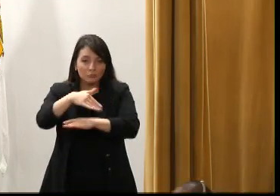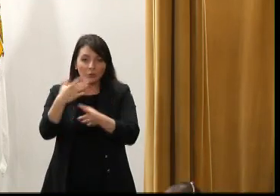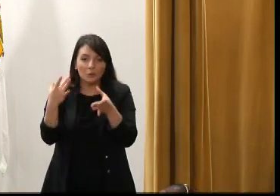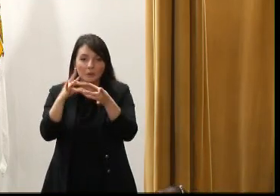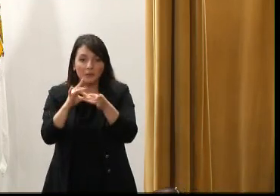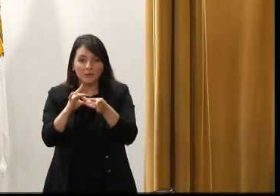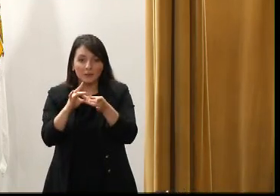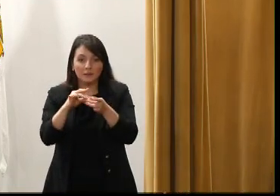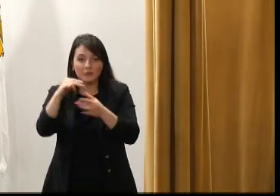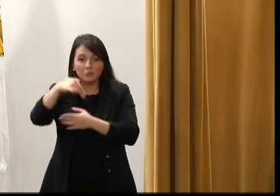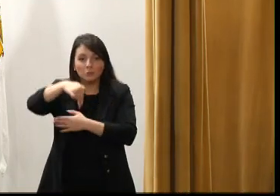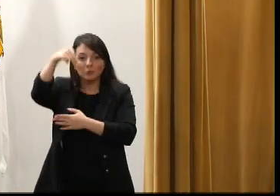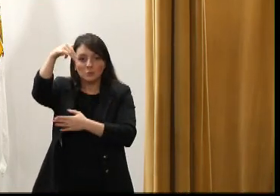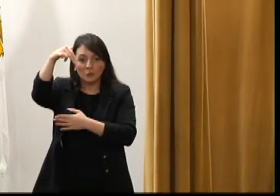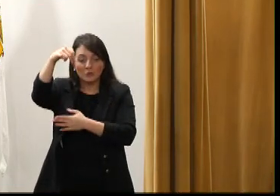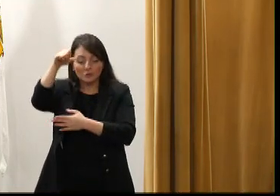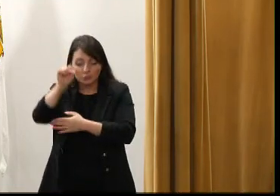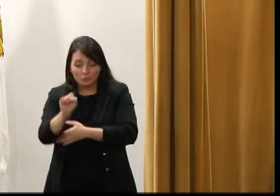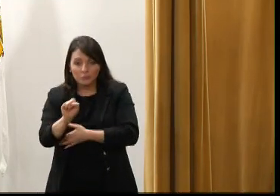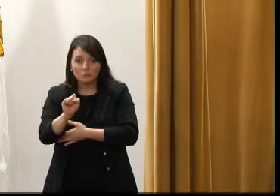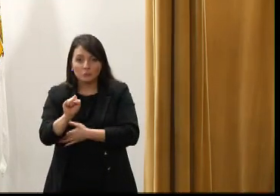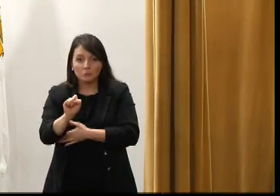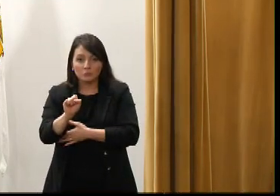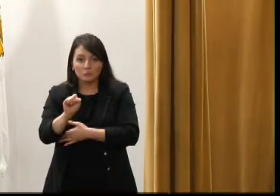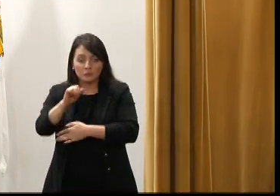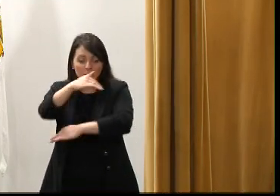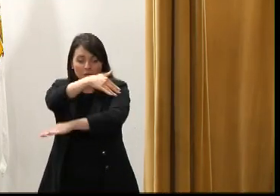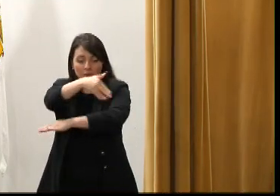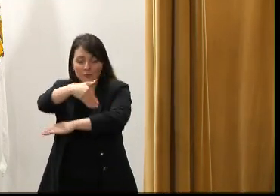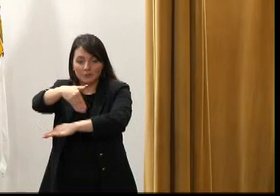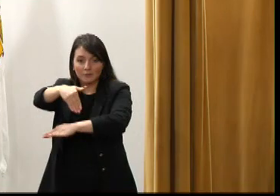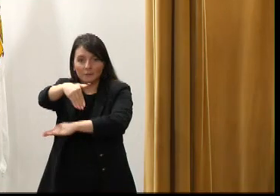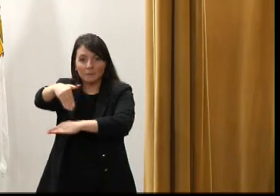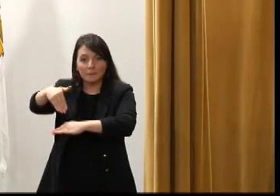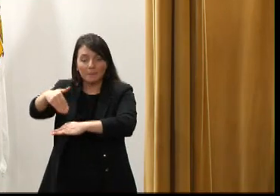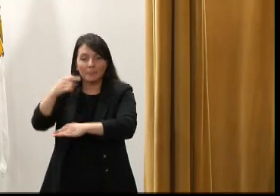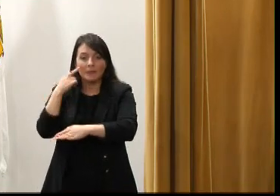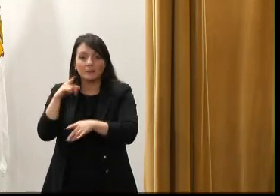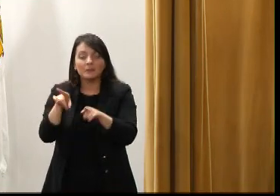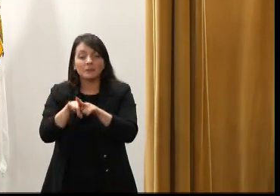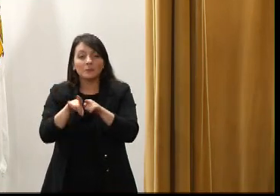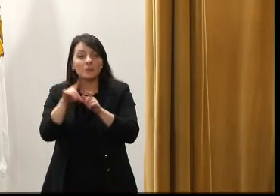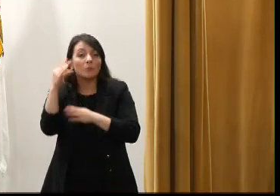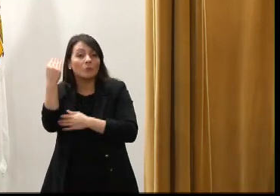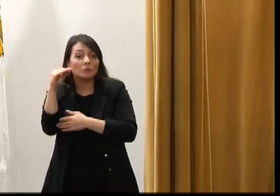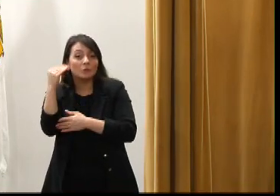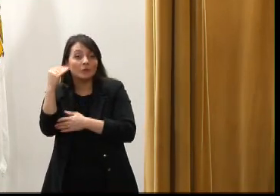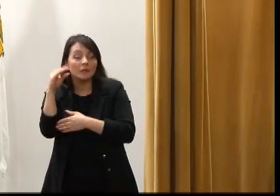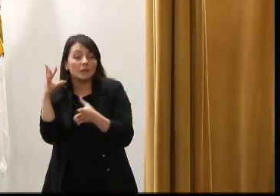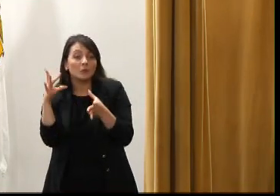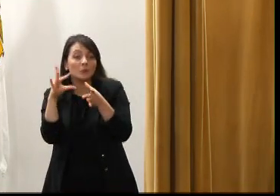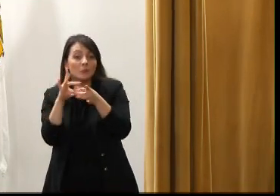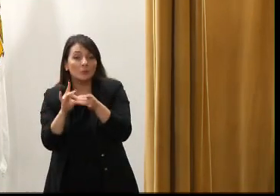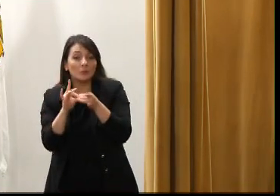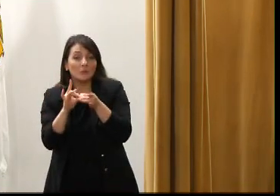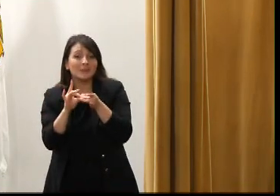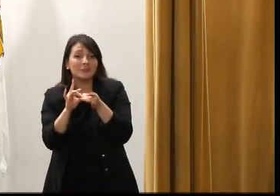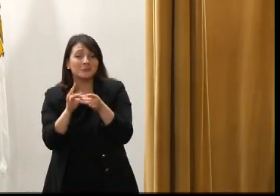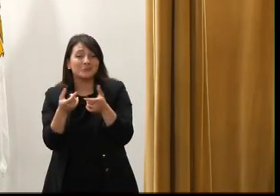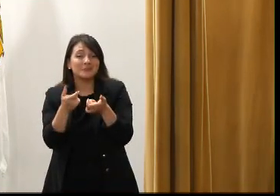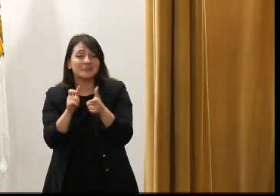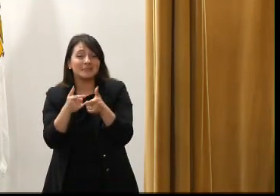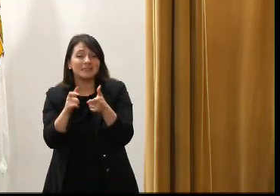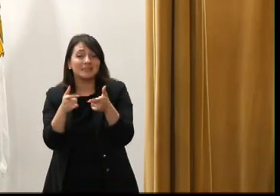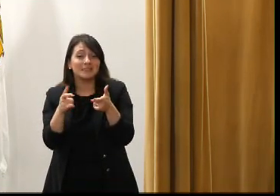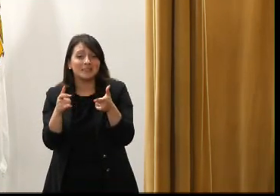por causa da depressão periférica, esse pequeno corredor de terras baixas, Porto Alegre se conecta com os